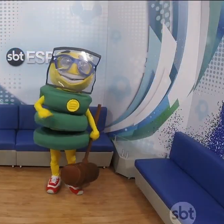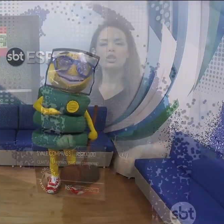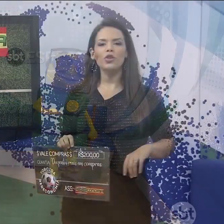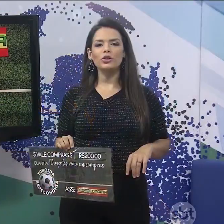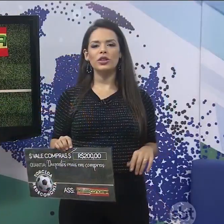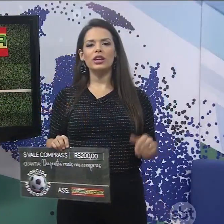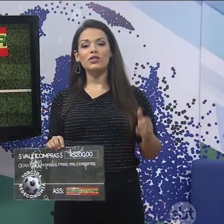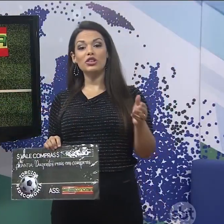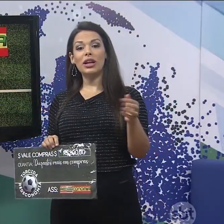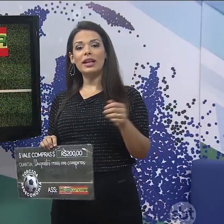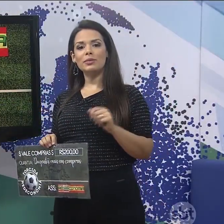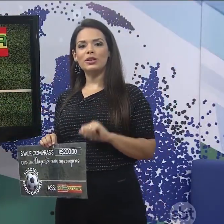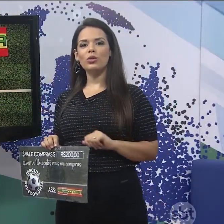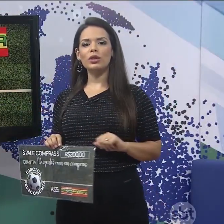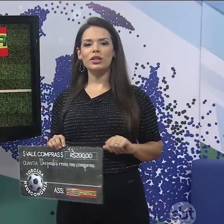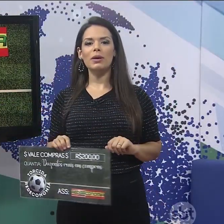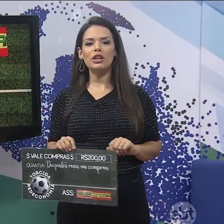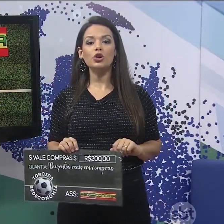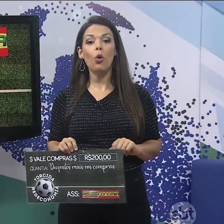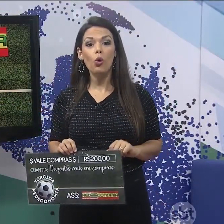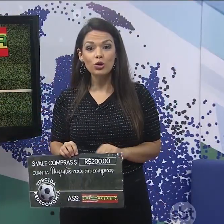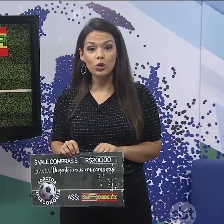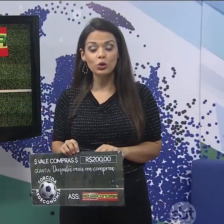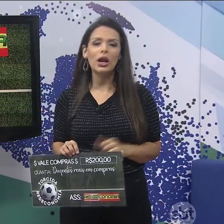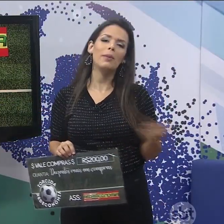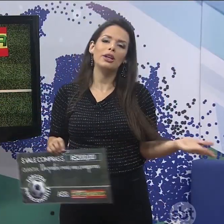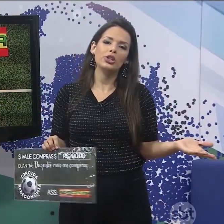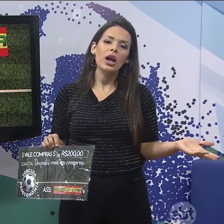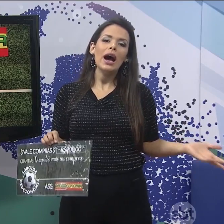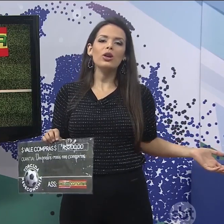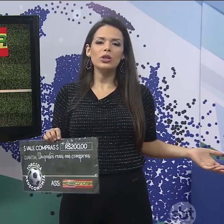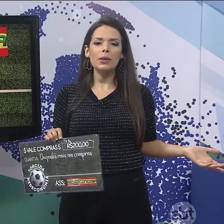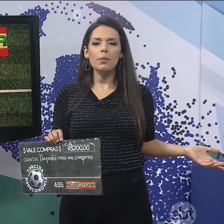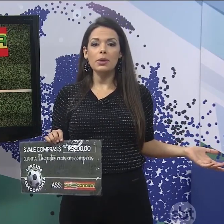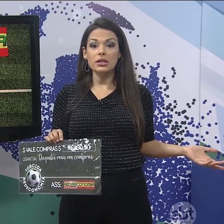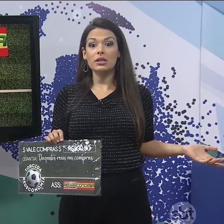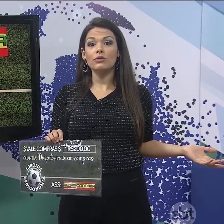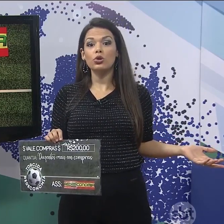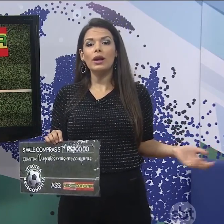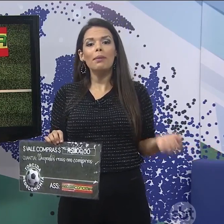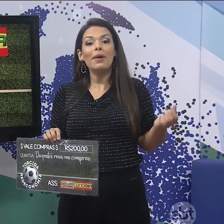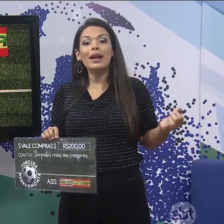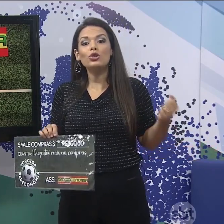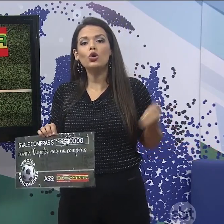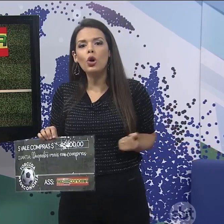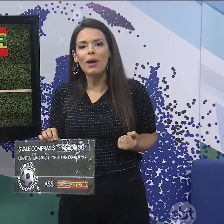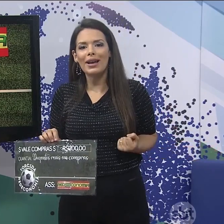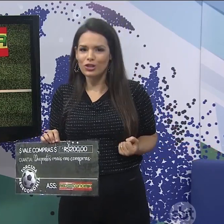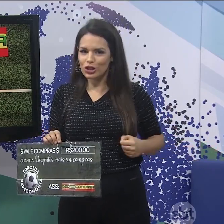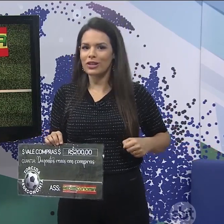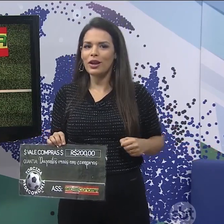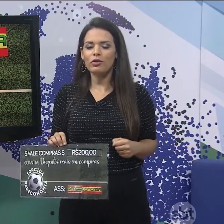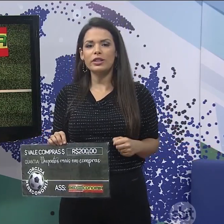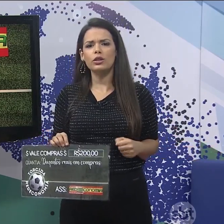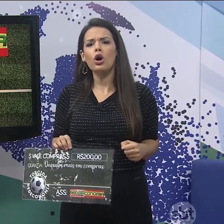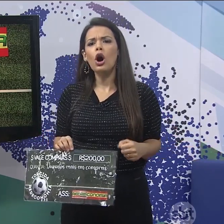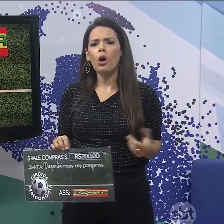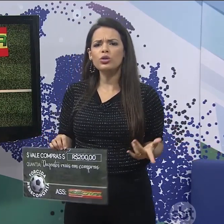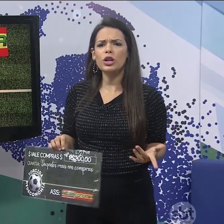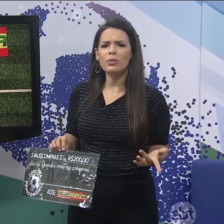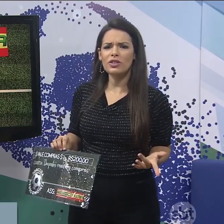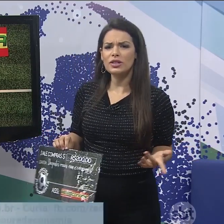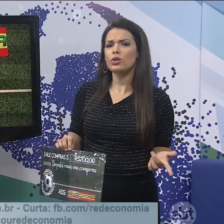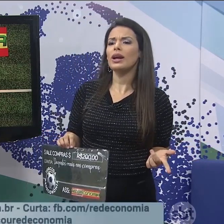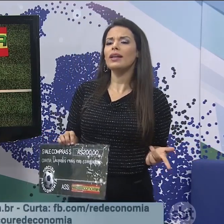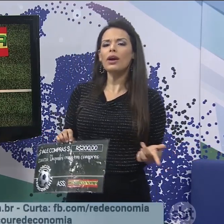foram tantas fotos incríveis na 12ª semana de concurso cultural, mas a nossa equipe precisava escolher apenas uma e a gente já tem um vencedor